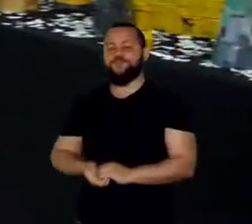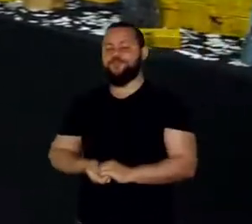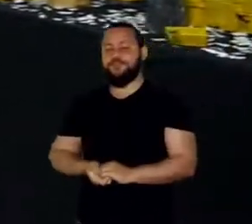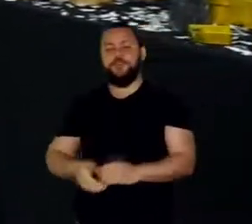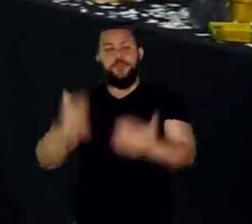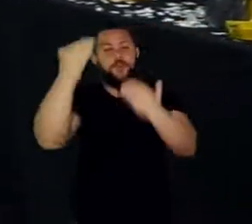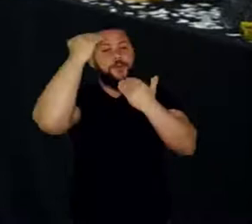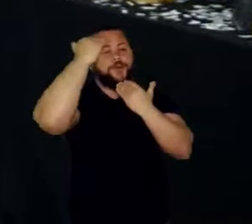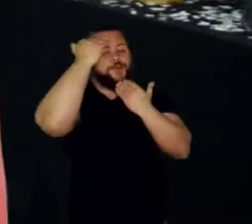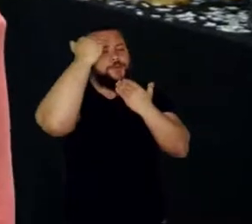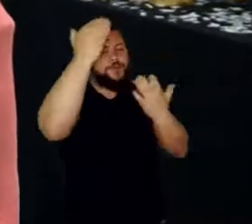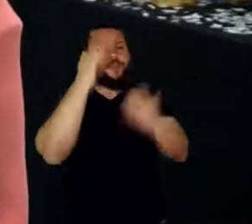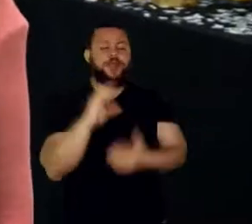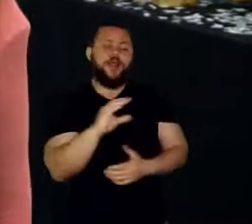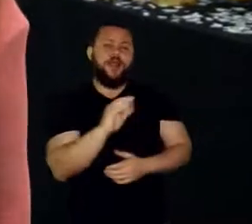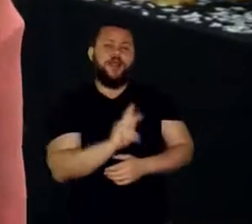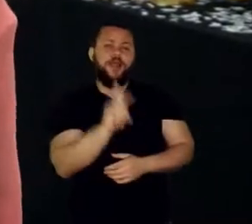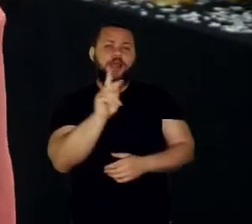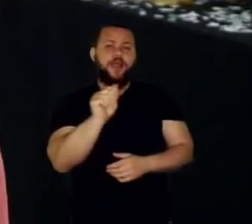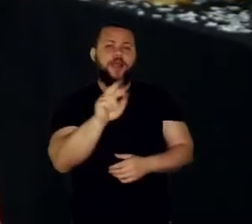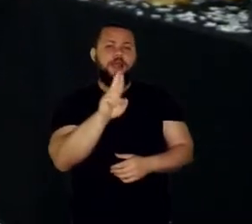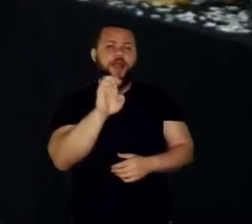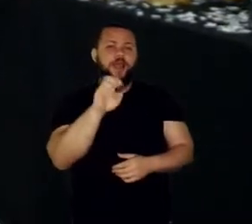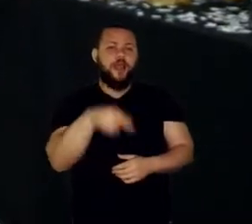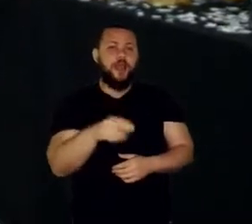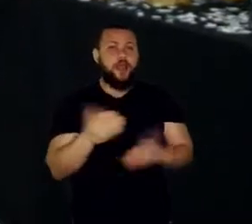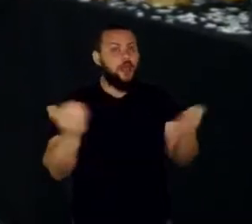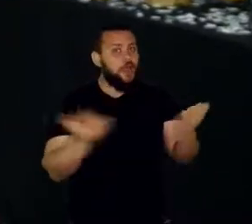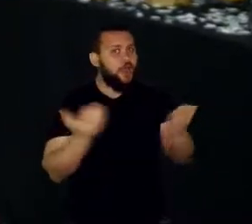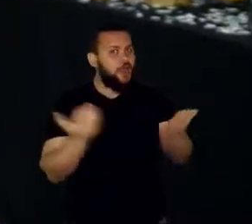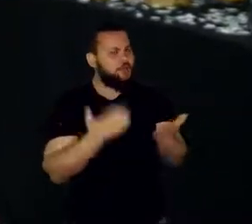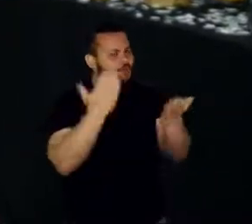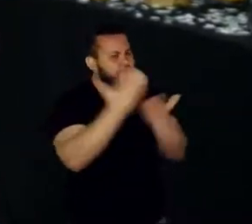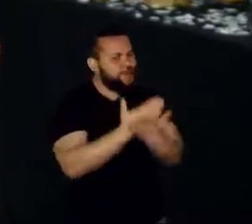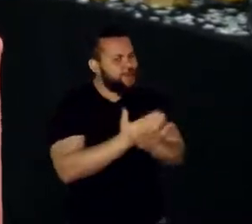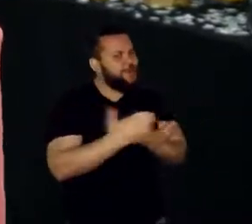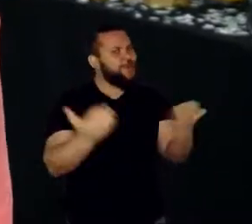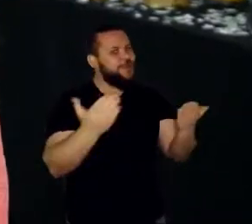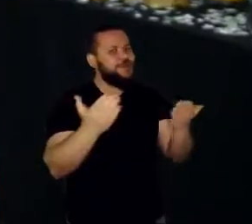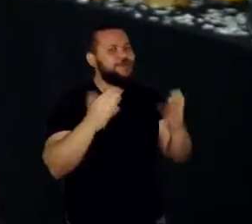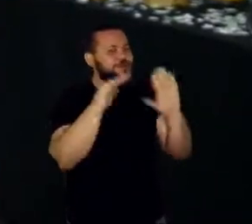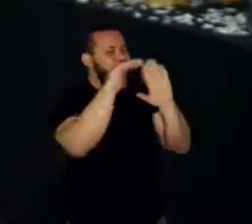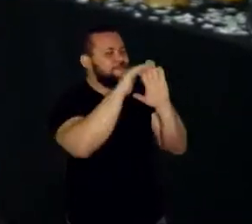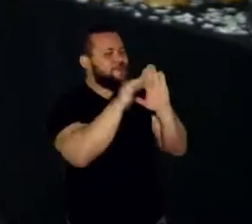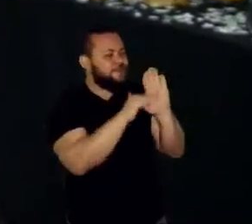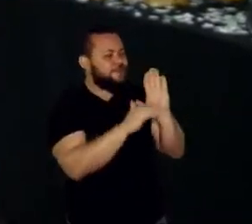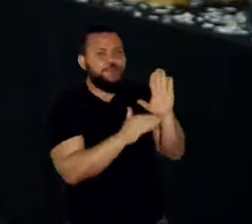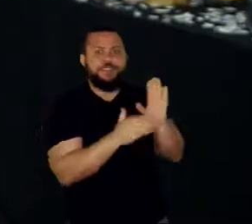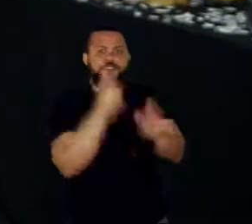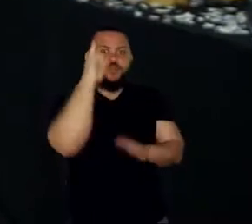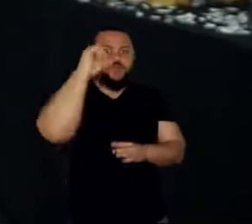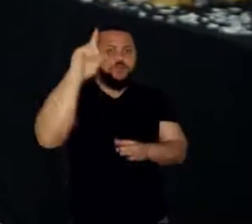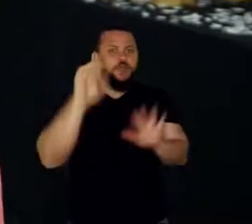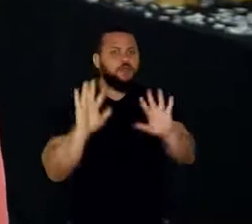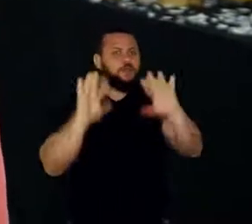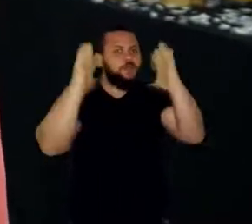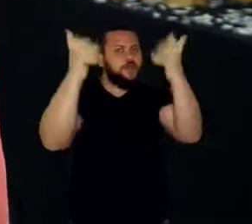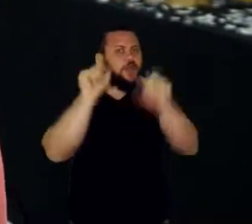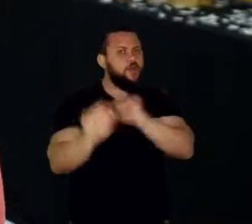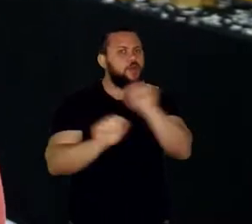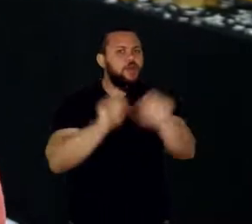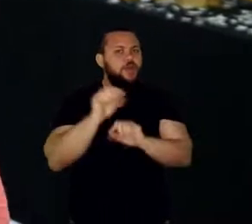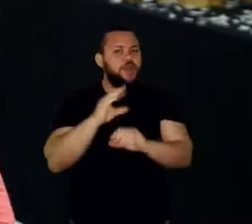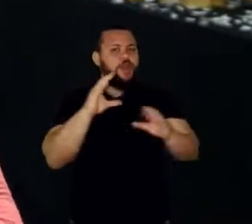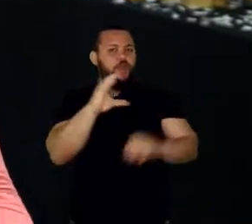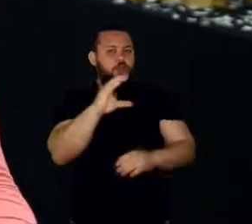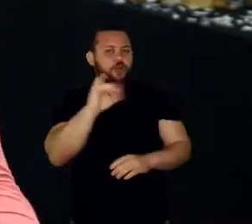Obrigada, Karen. Agora sim, vamos para a programação do dia com o espetáculo da companhia